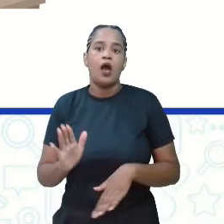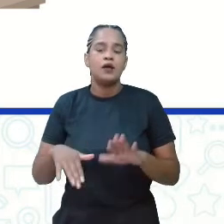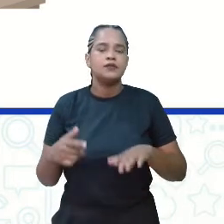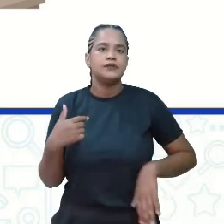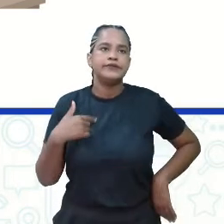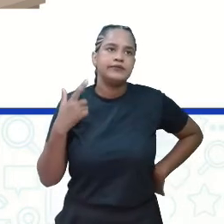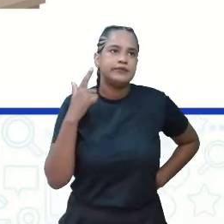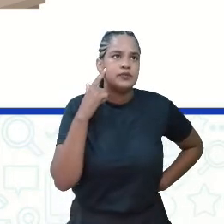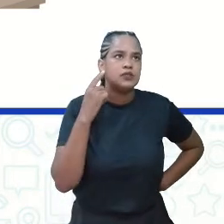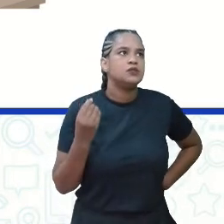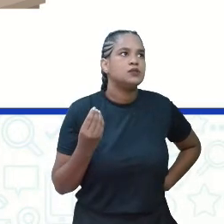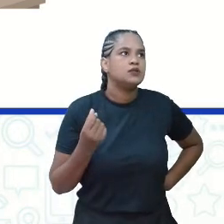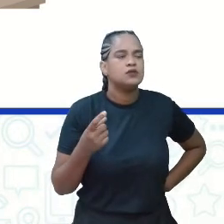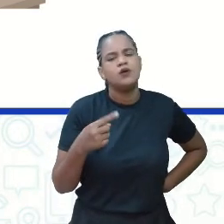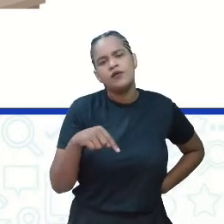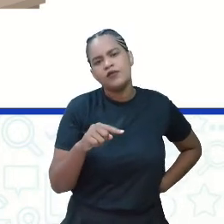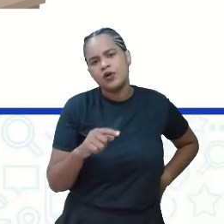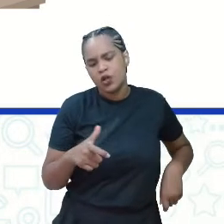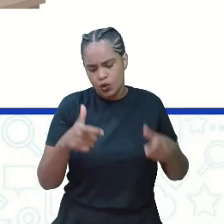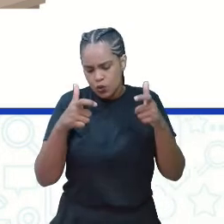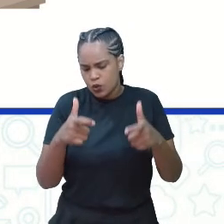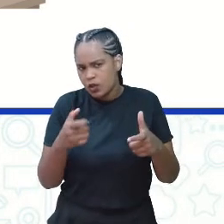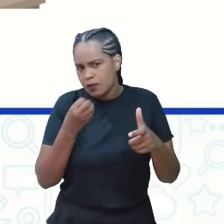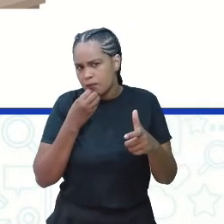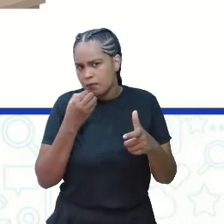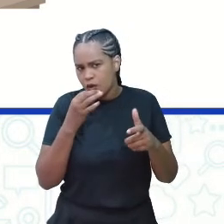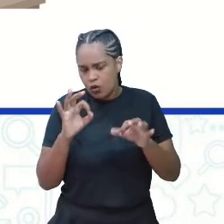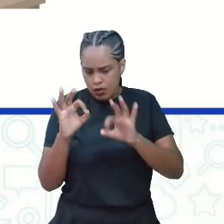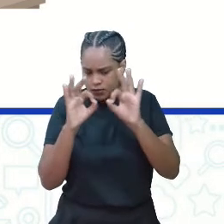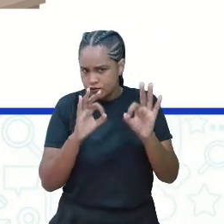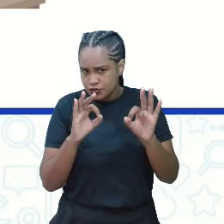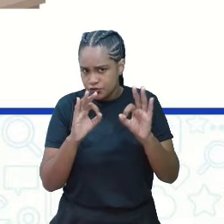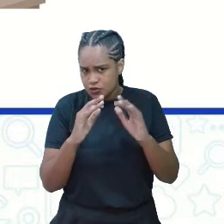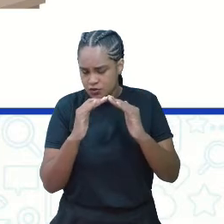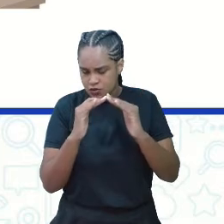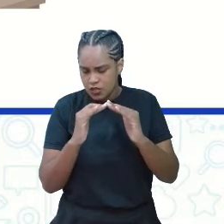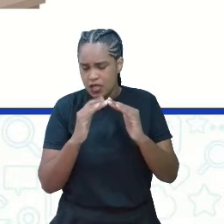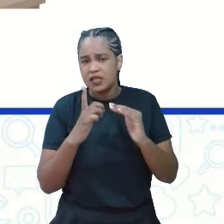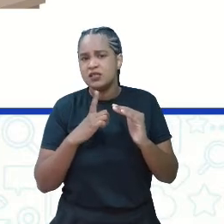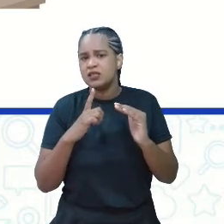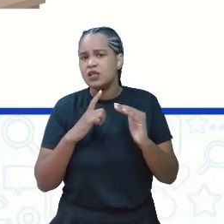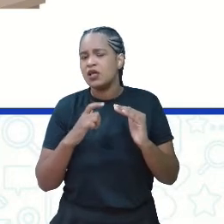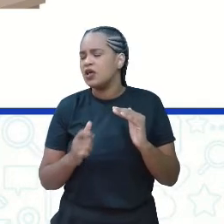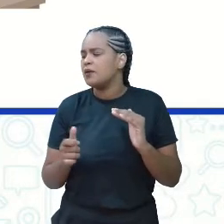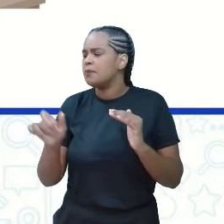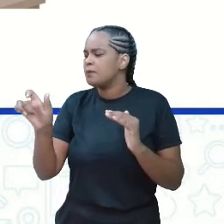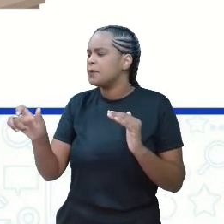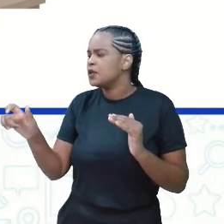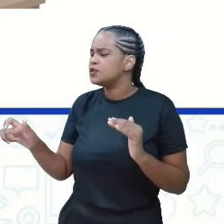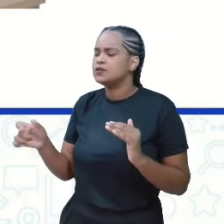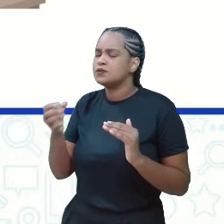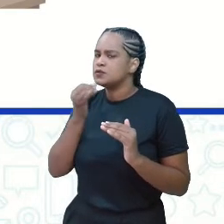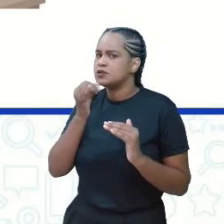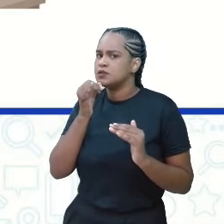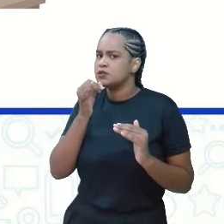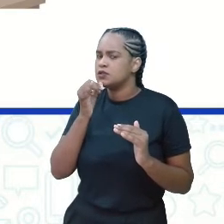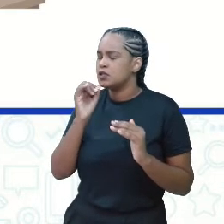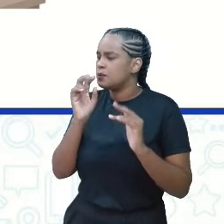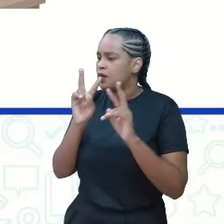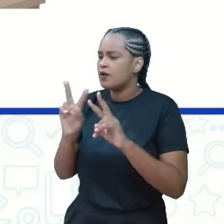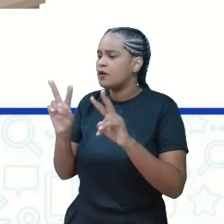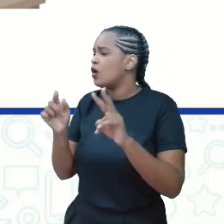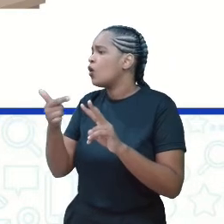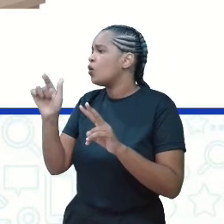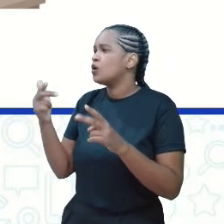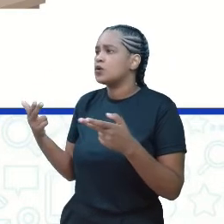fico pensando, vocês estão num local legal aí assistindo a aula? Tem alguém na casa que está vendo outra coisa,